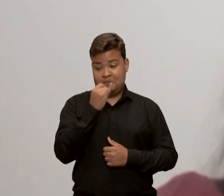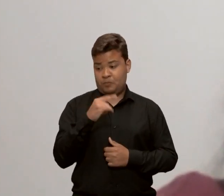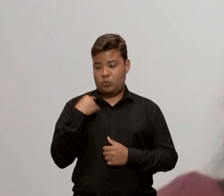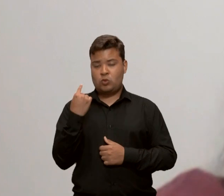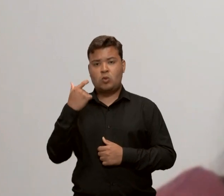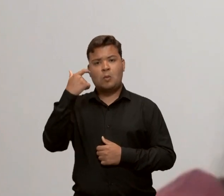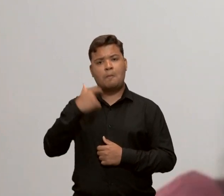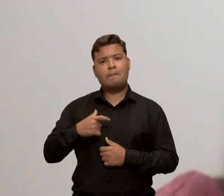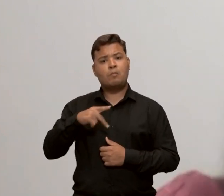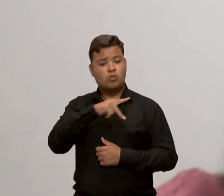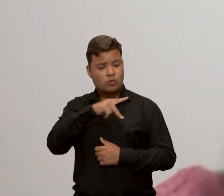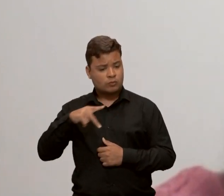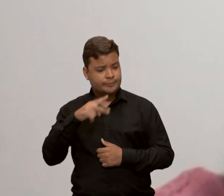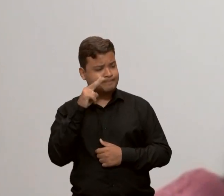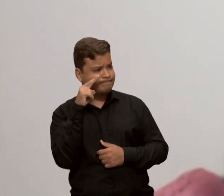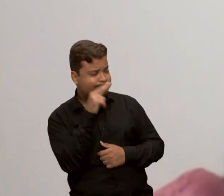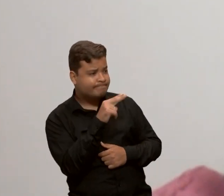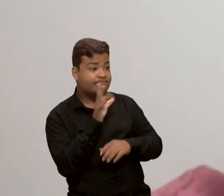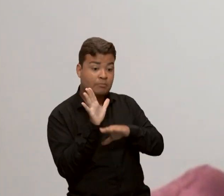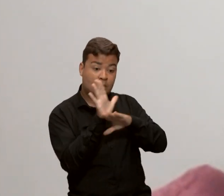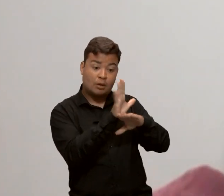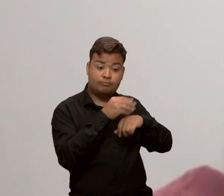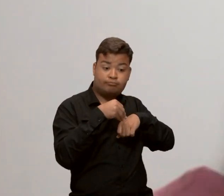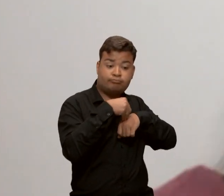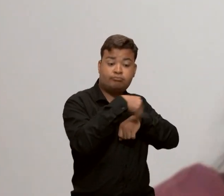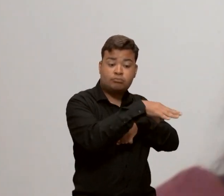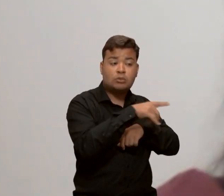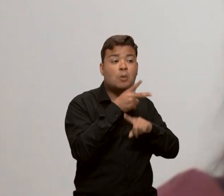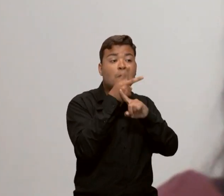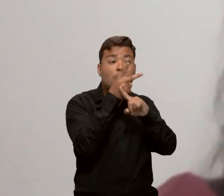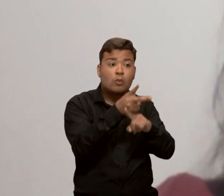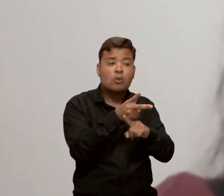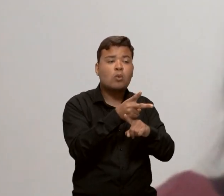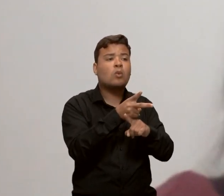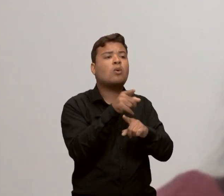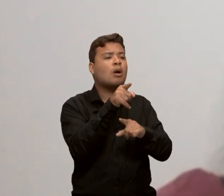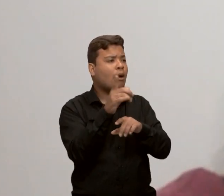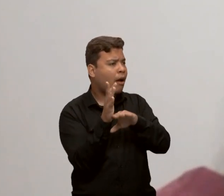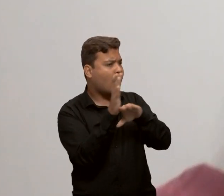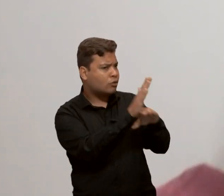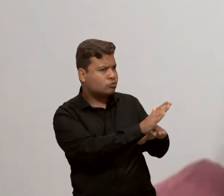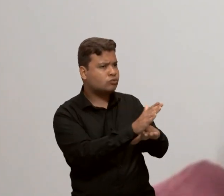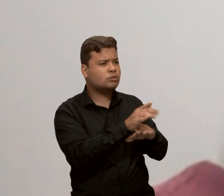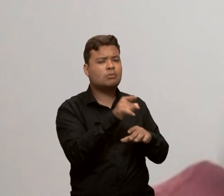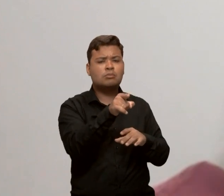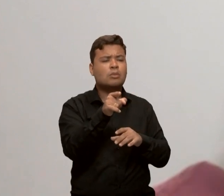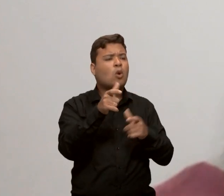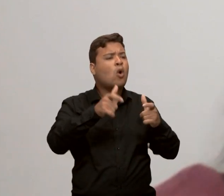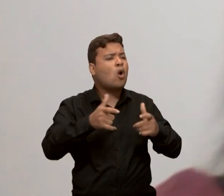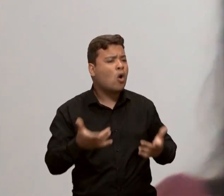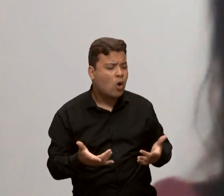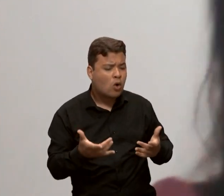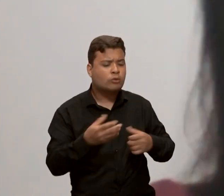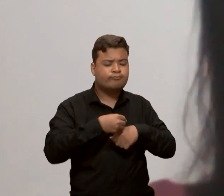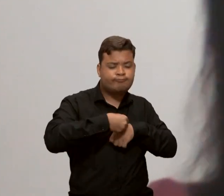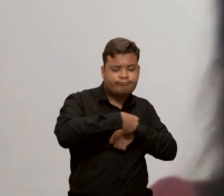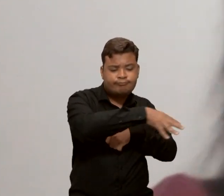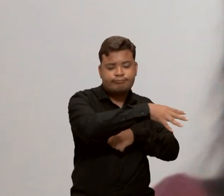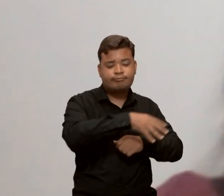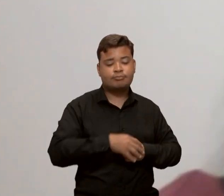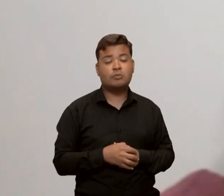né? Dizendo para a família buscar ajuda, onde tem essa ajuda, no postinho